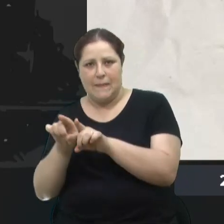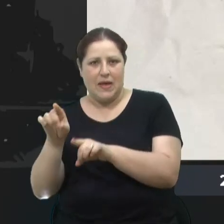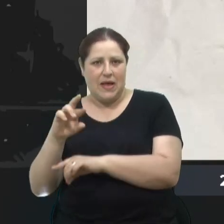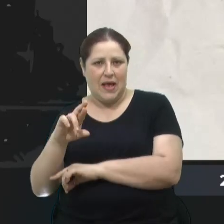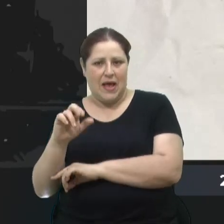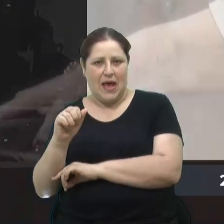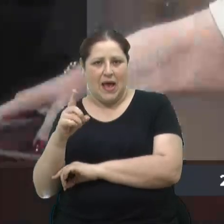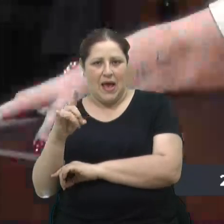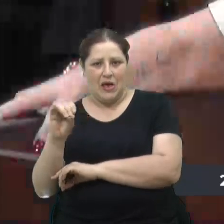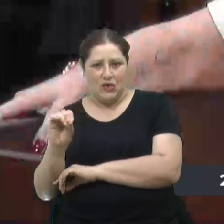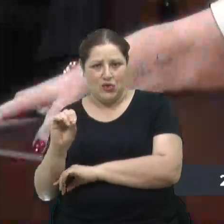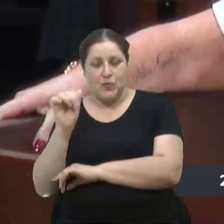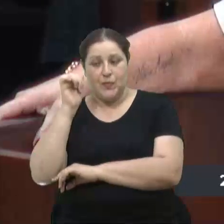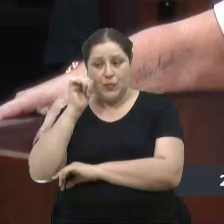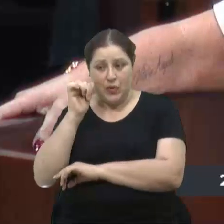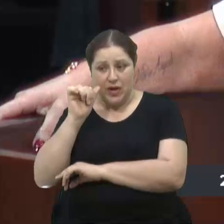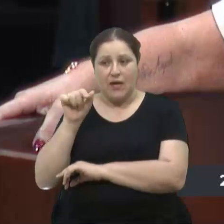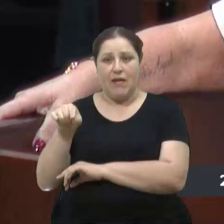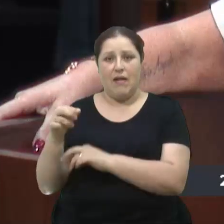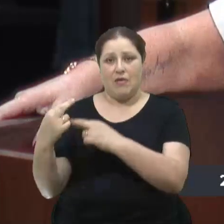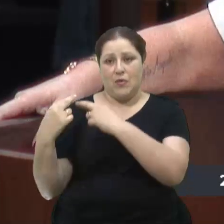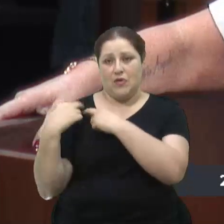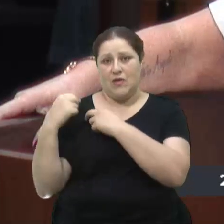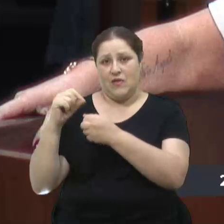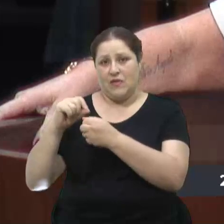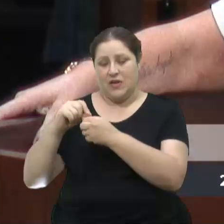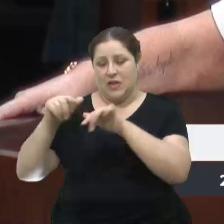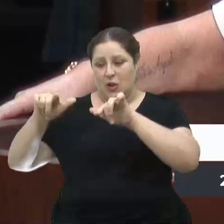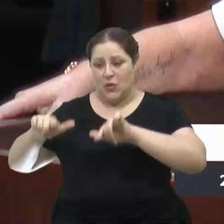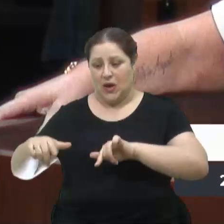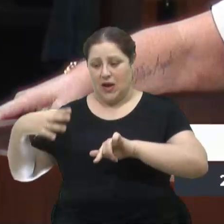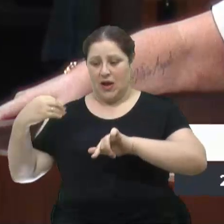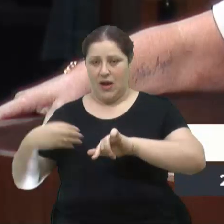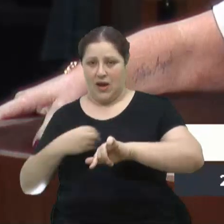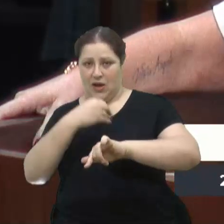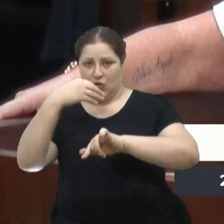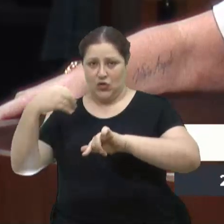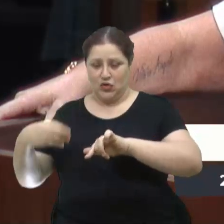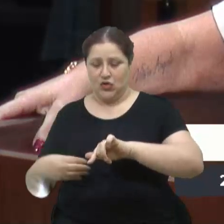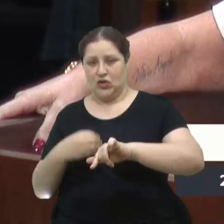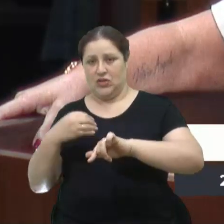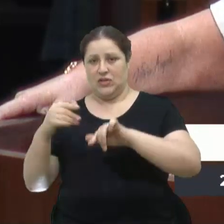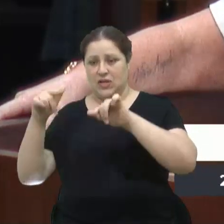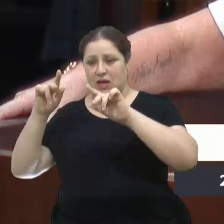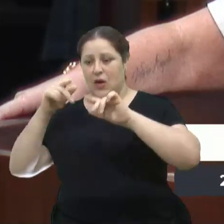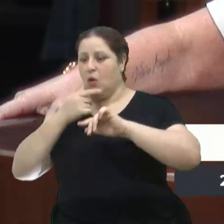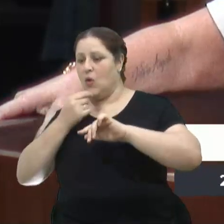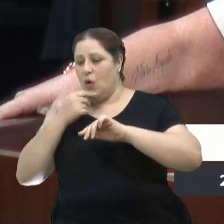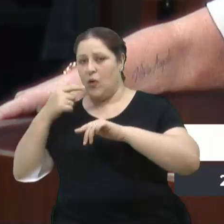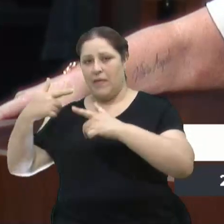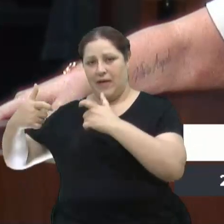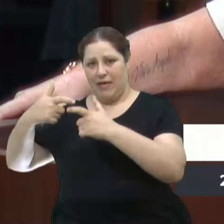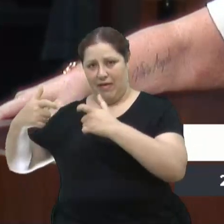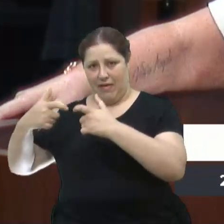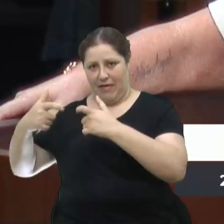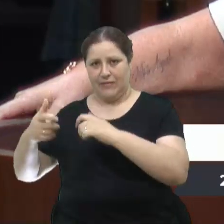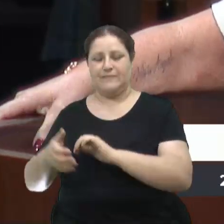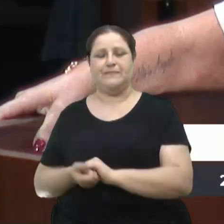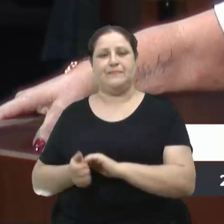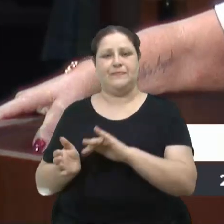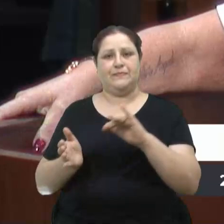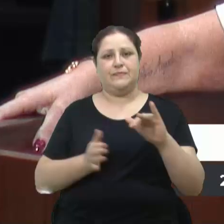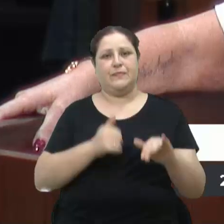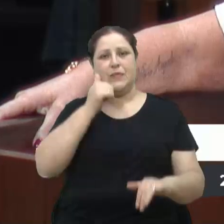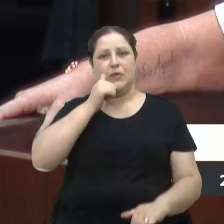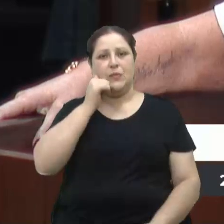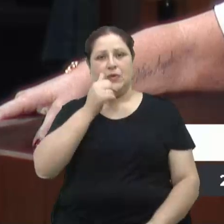fronte. Maria Quitéria lutou pela independência do Brasil. Em 1822,